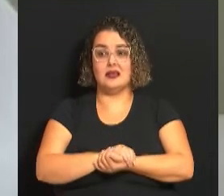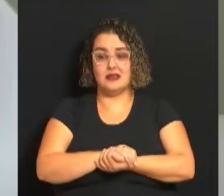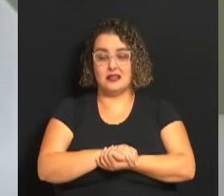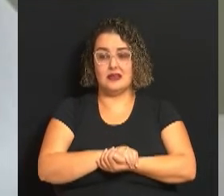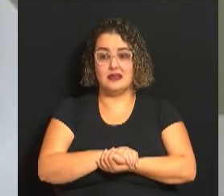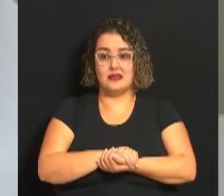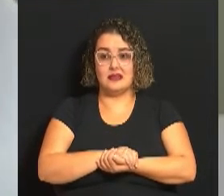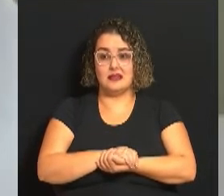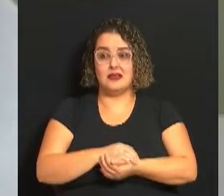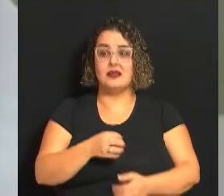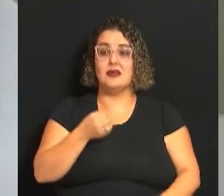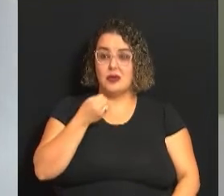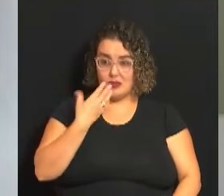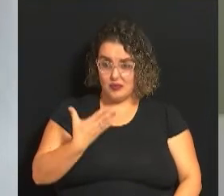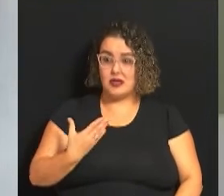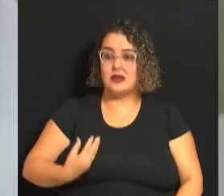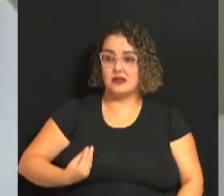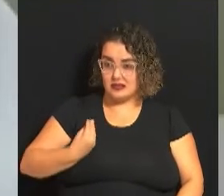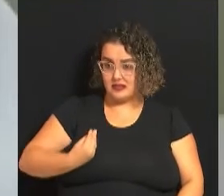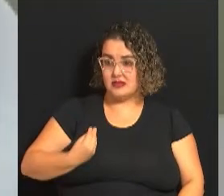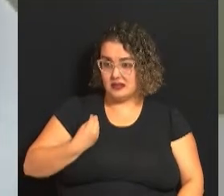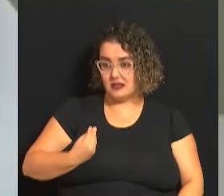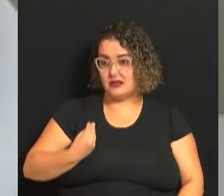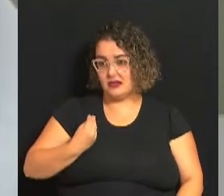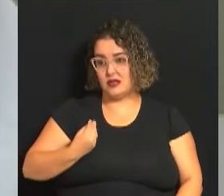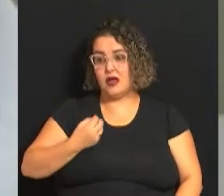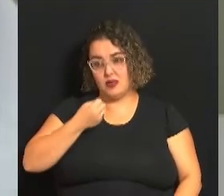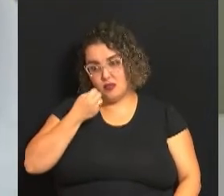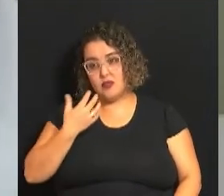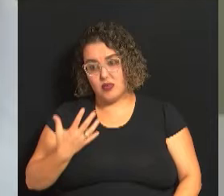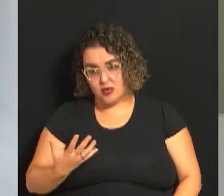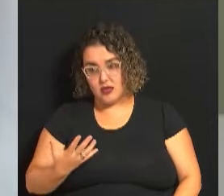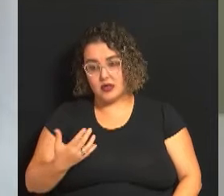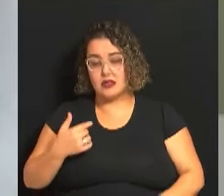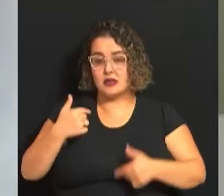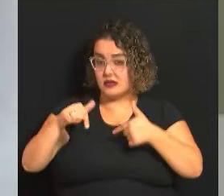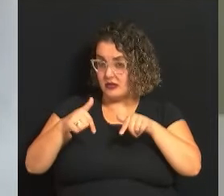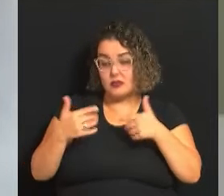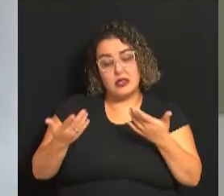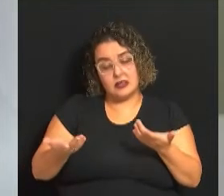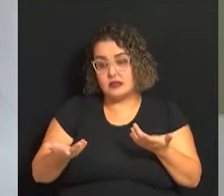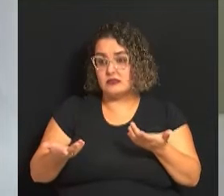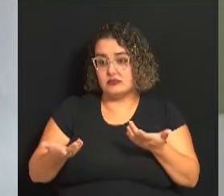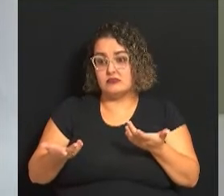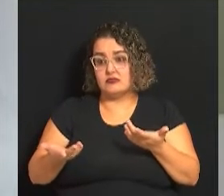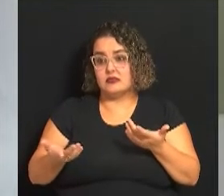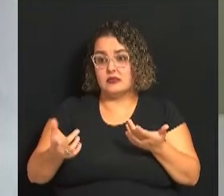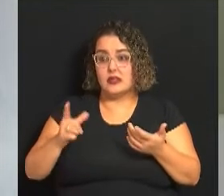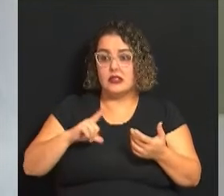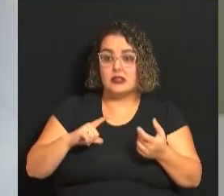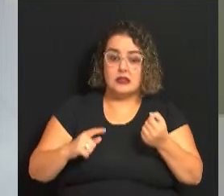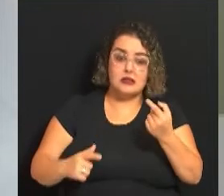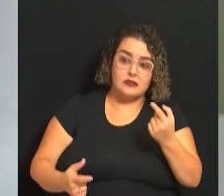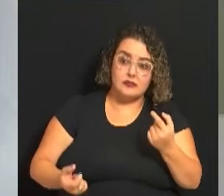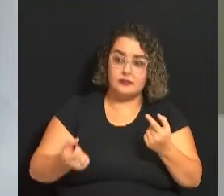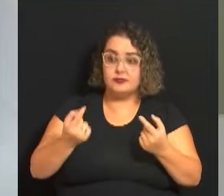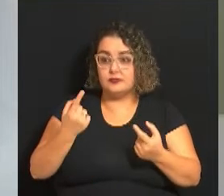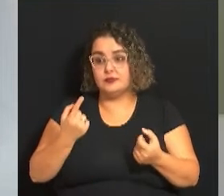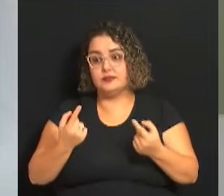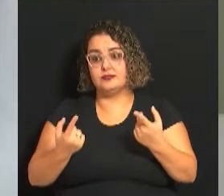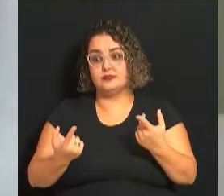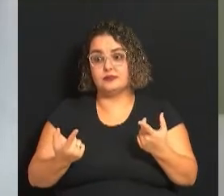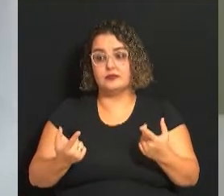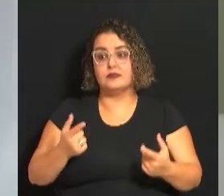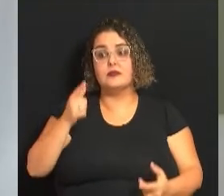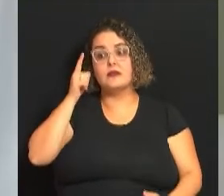bem, uma sobrevida extremamente boa, trabalhando. Então, tem alguns casos que a gente